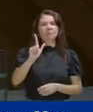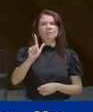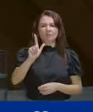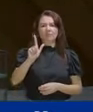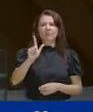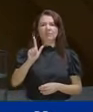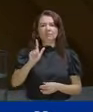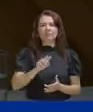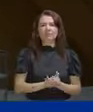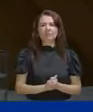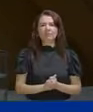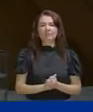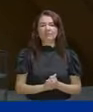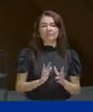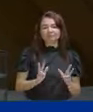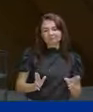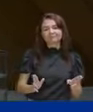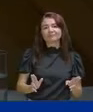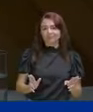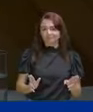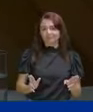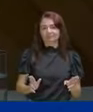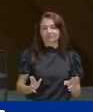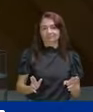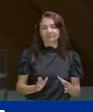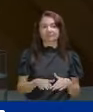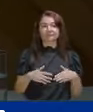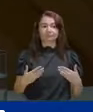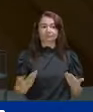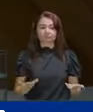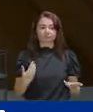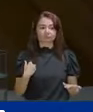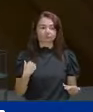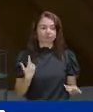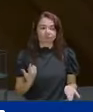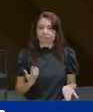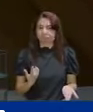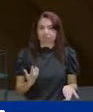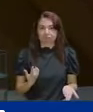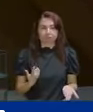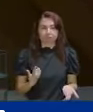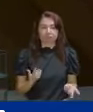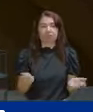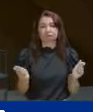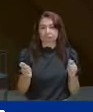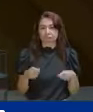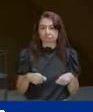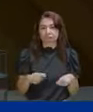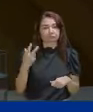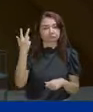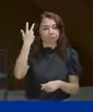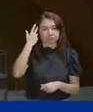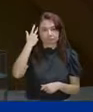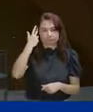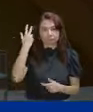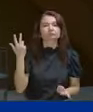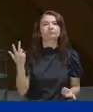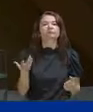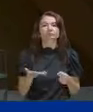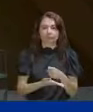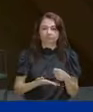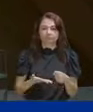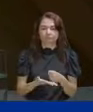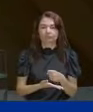Também vão ficar na mesma situação. Né? Então, assim, eu não vejo nenhuma objeção, e aí, como foi